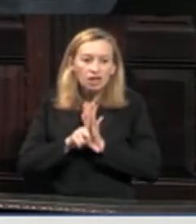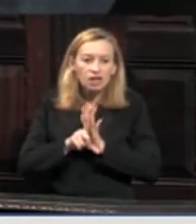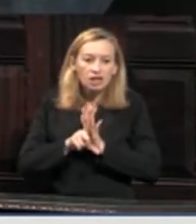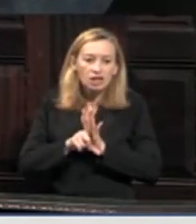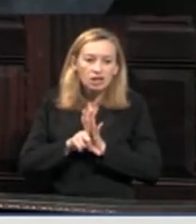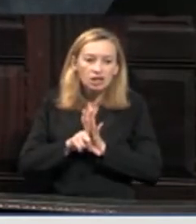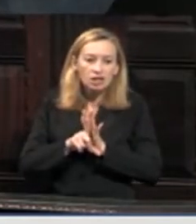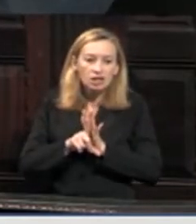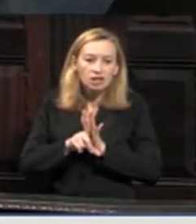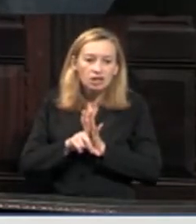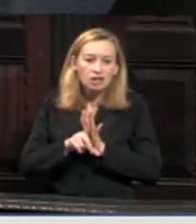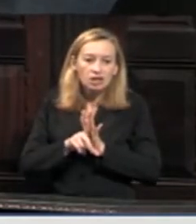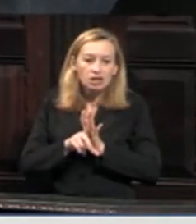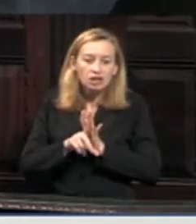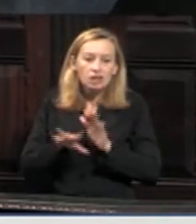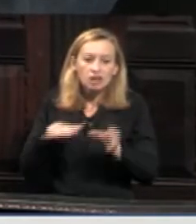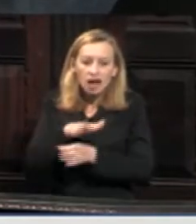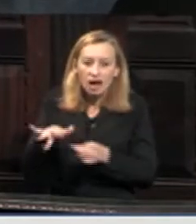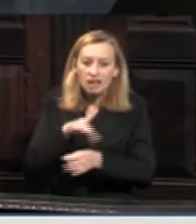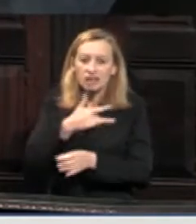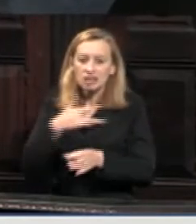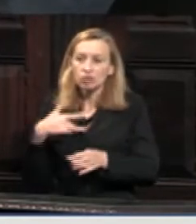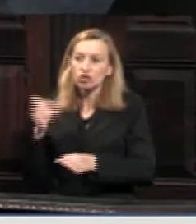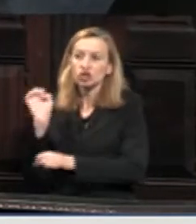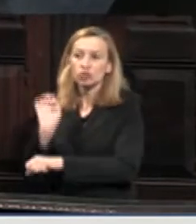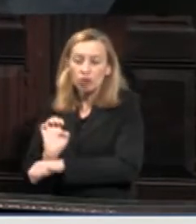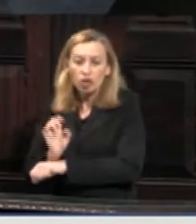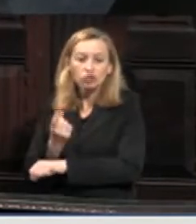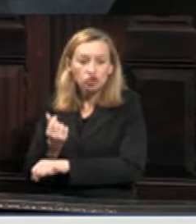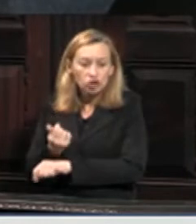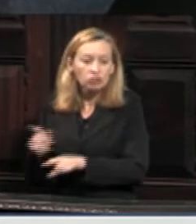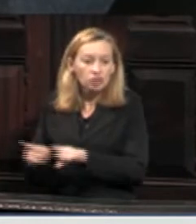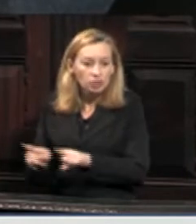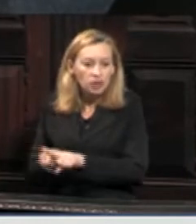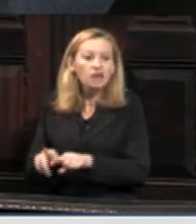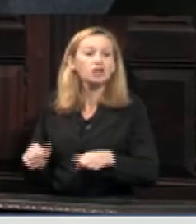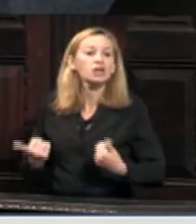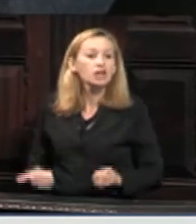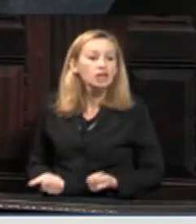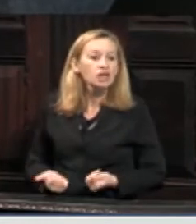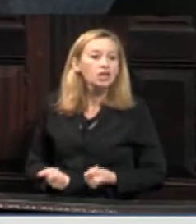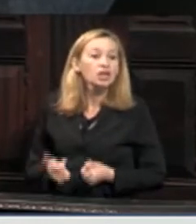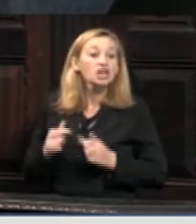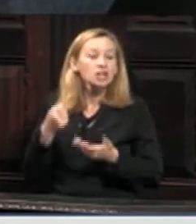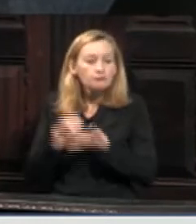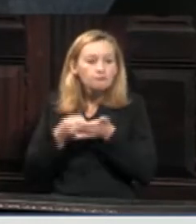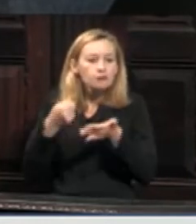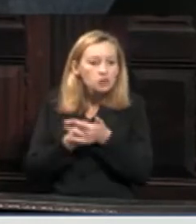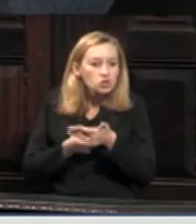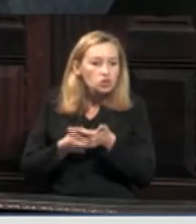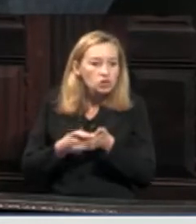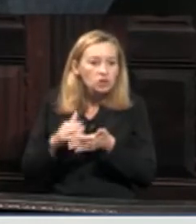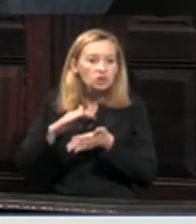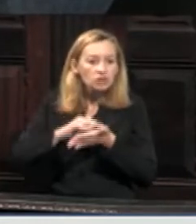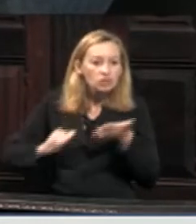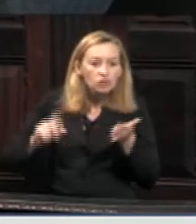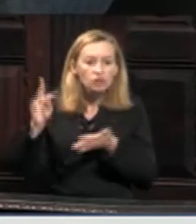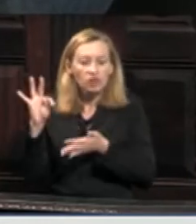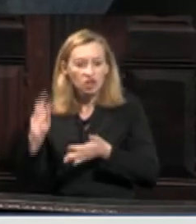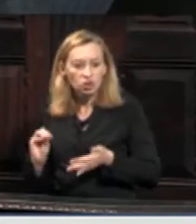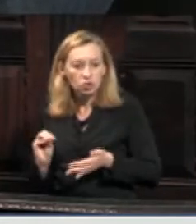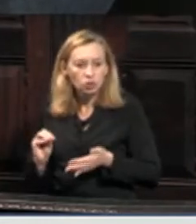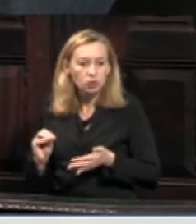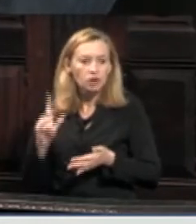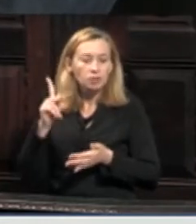para o PCCS da saúde estadual. Também precisaremos exigir a derrubada do veto